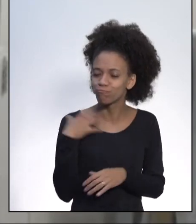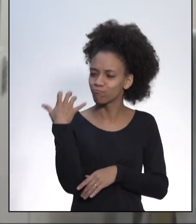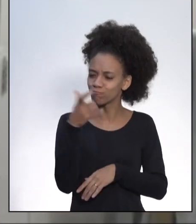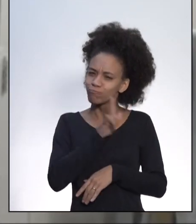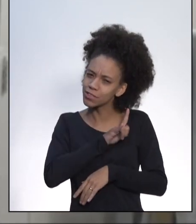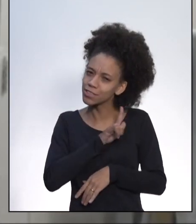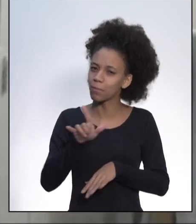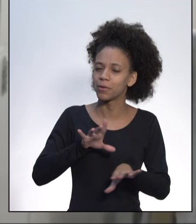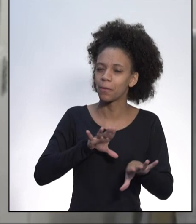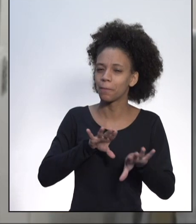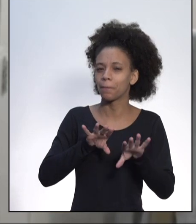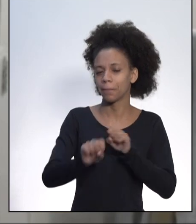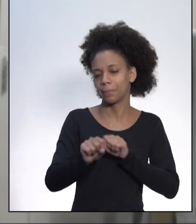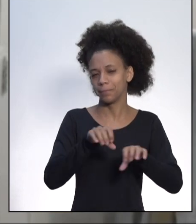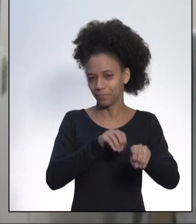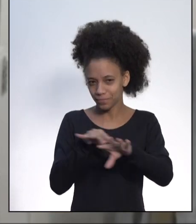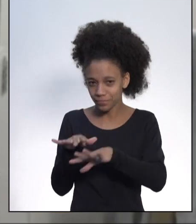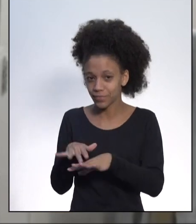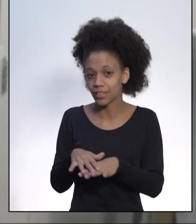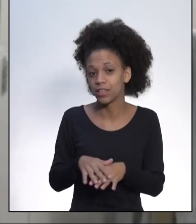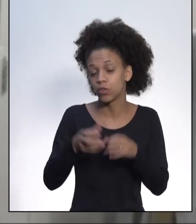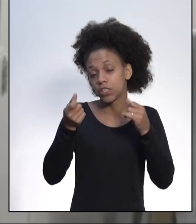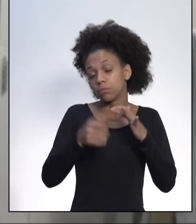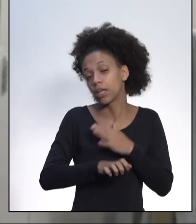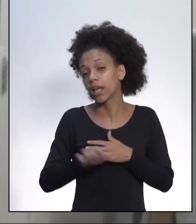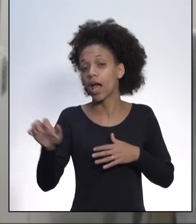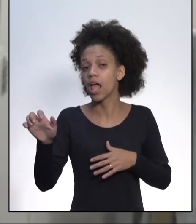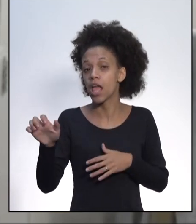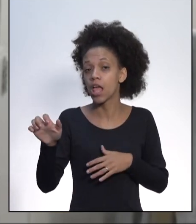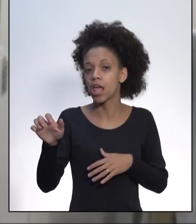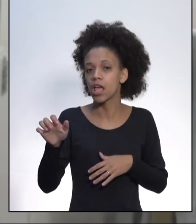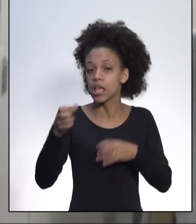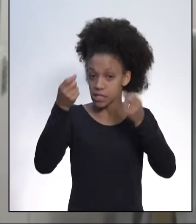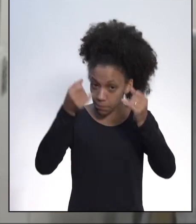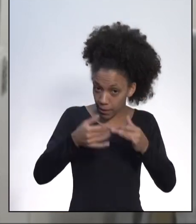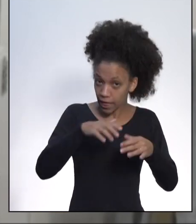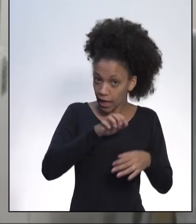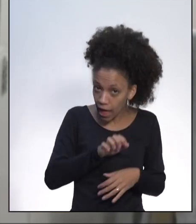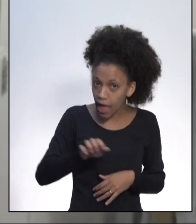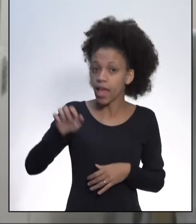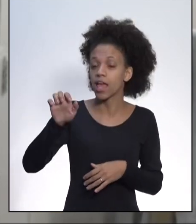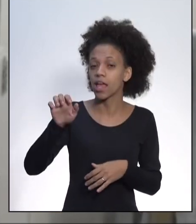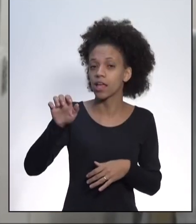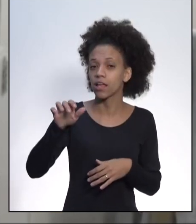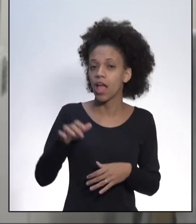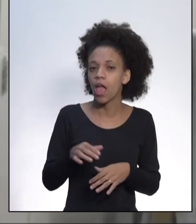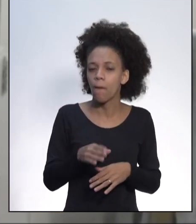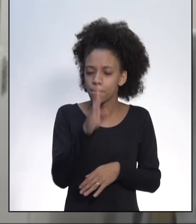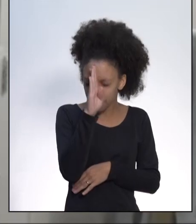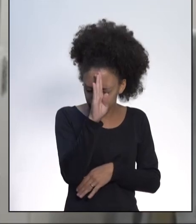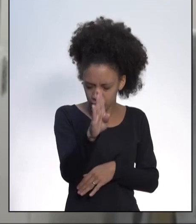educação, e hoje o Explicae é o principal foco da minha vida.